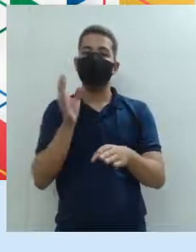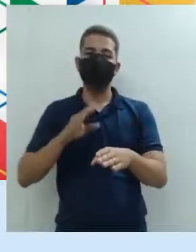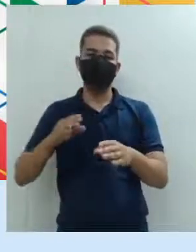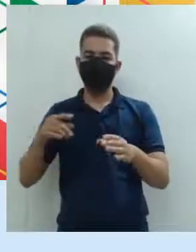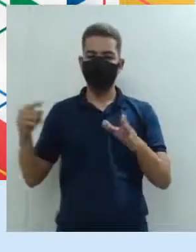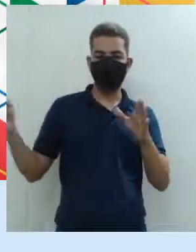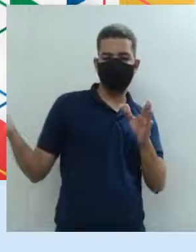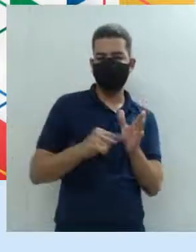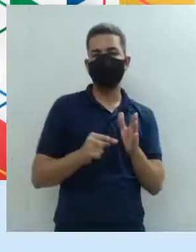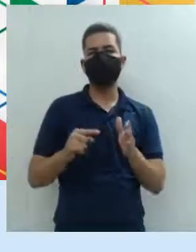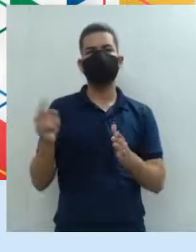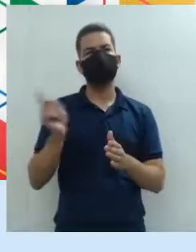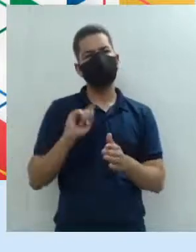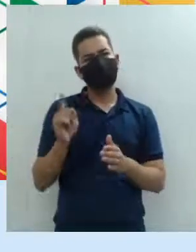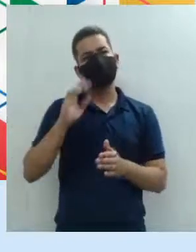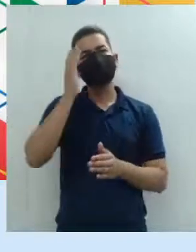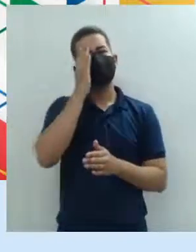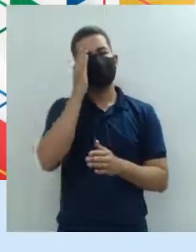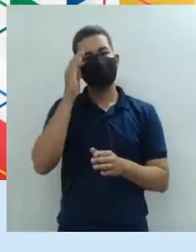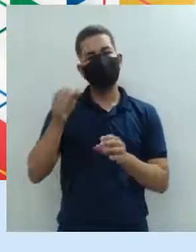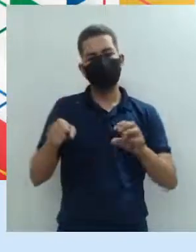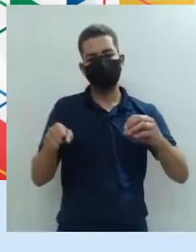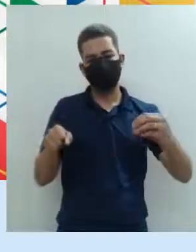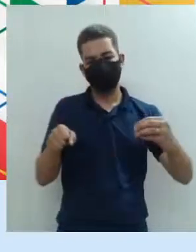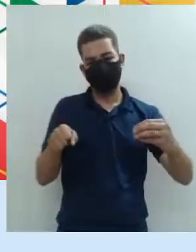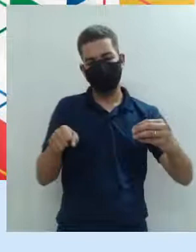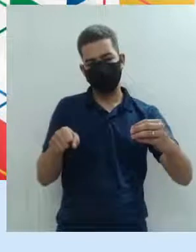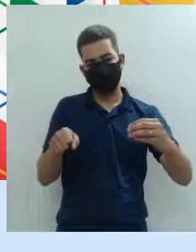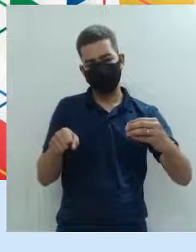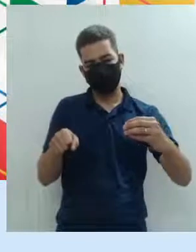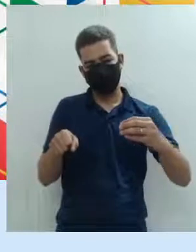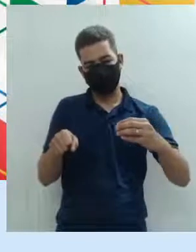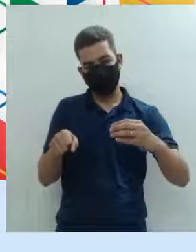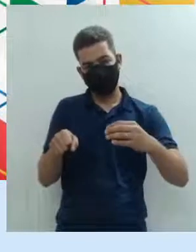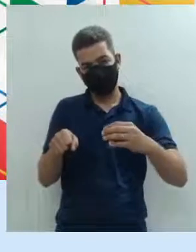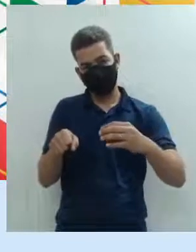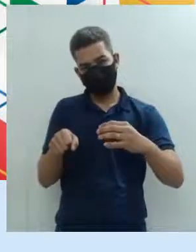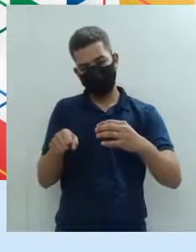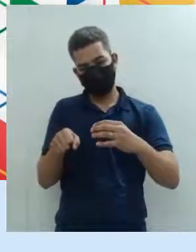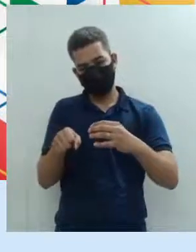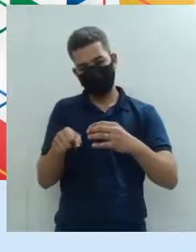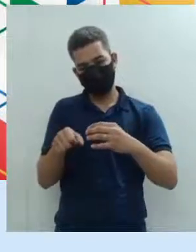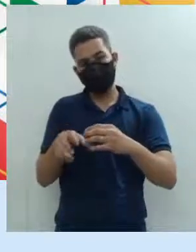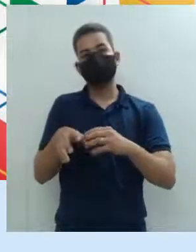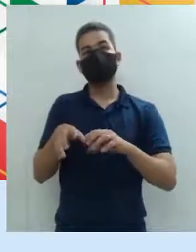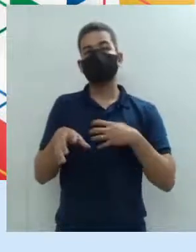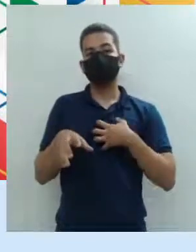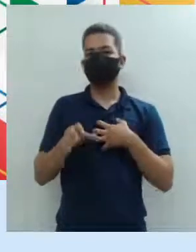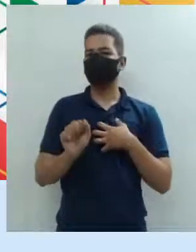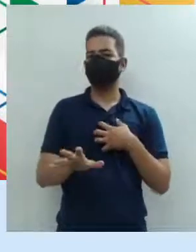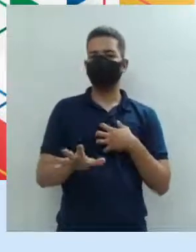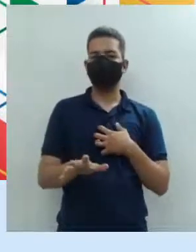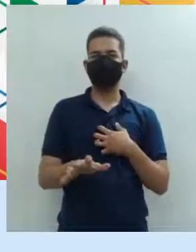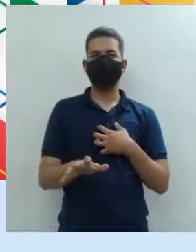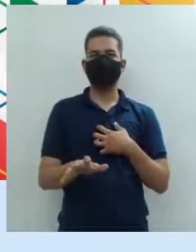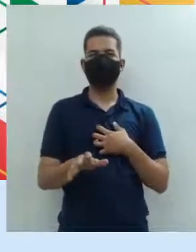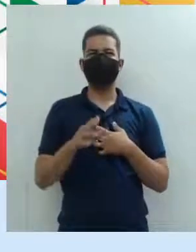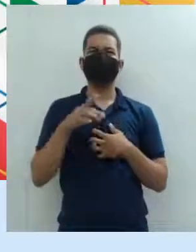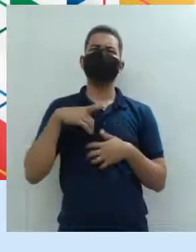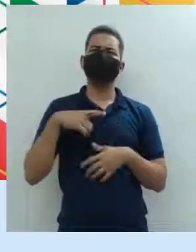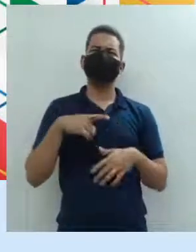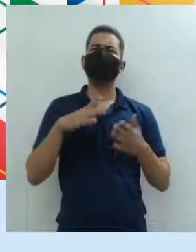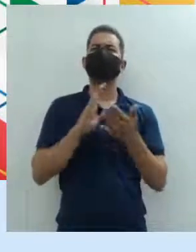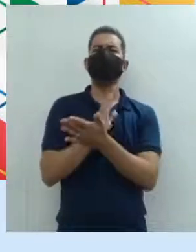chegar no momento que vai ficar insustentável você segurar, vai, mas não é de imediato. Isso está associado também com o material, tá certo?